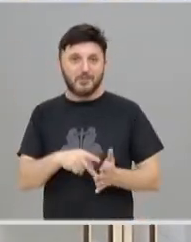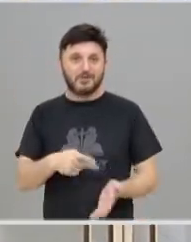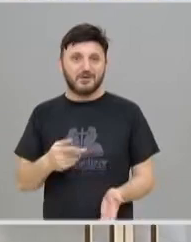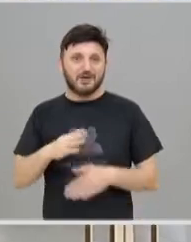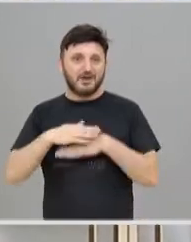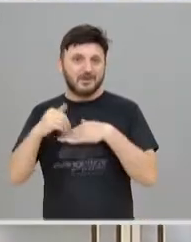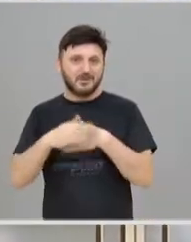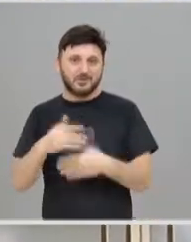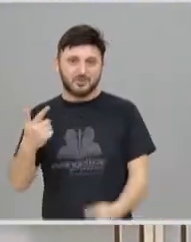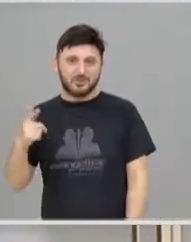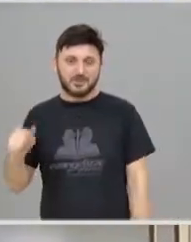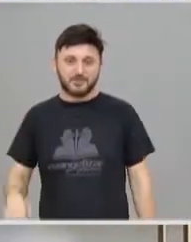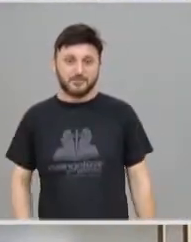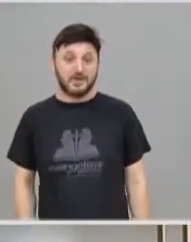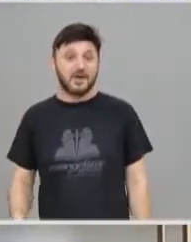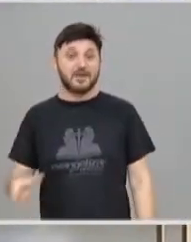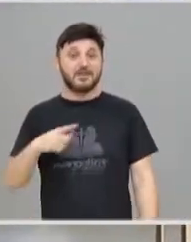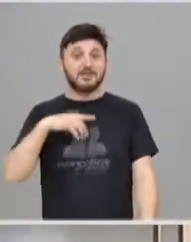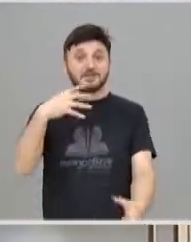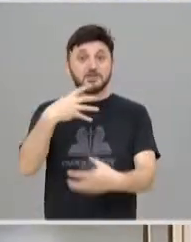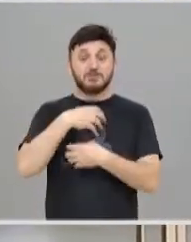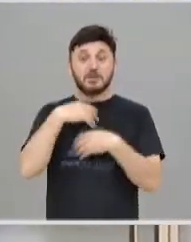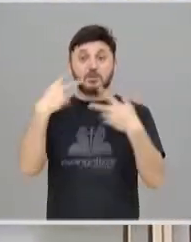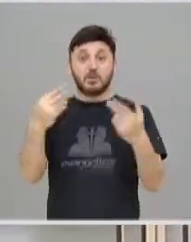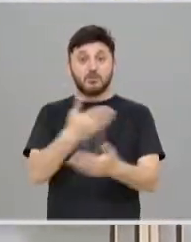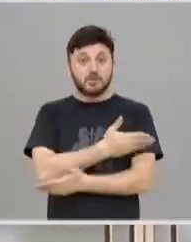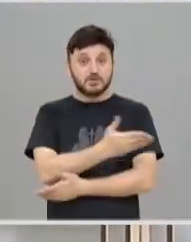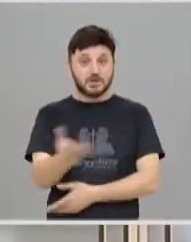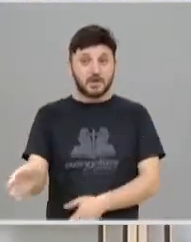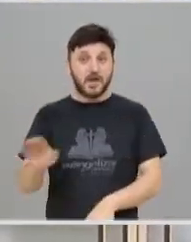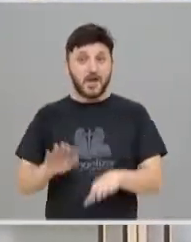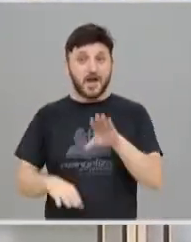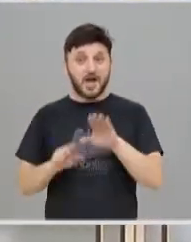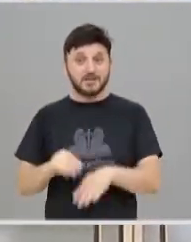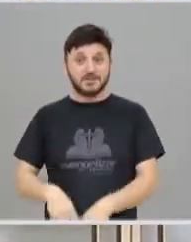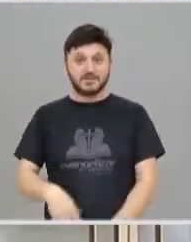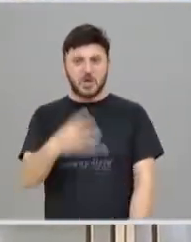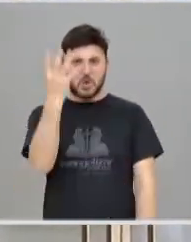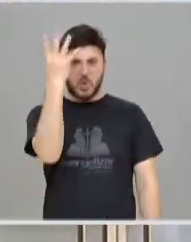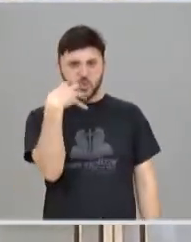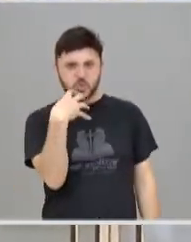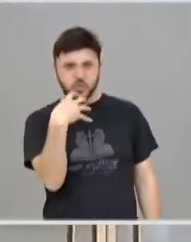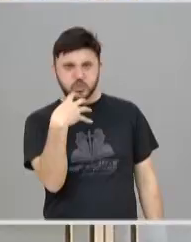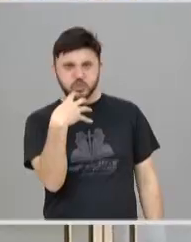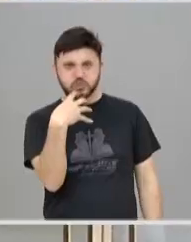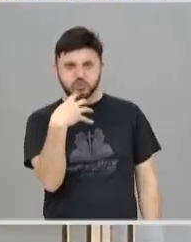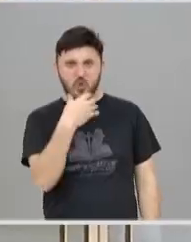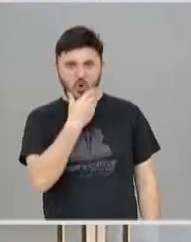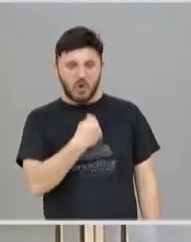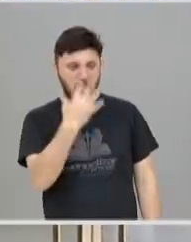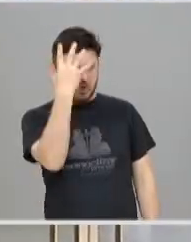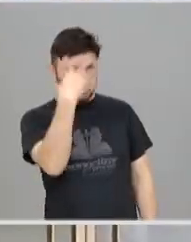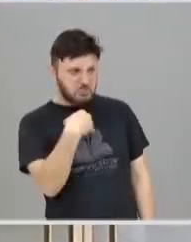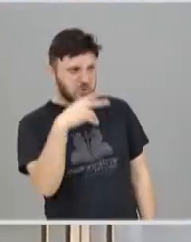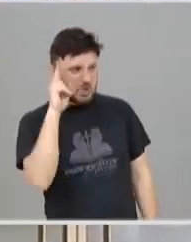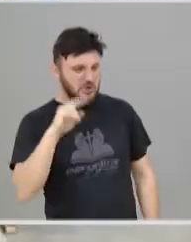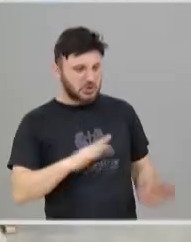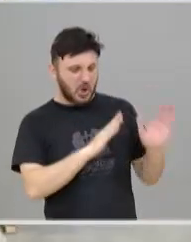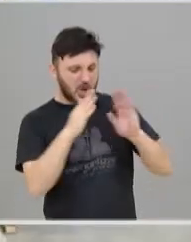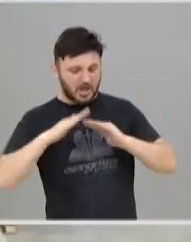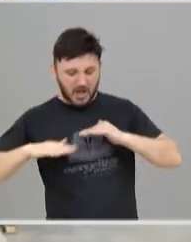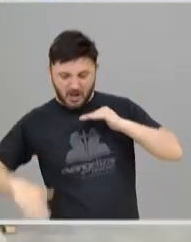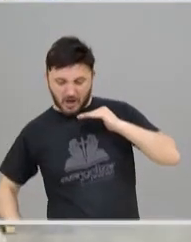tem sentimentos como você, às vezes numa cara brava, numa história